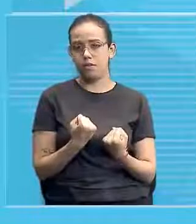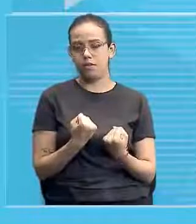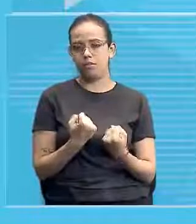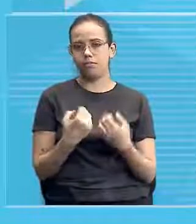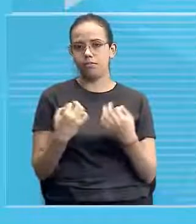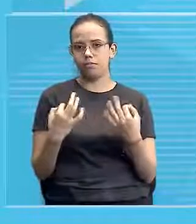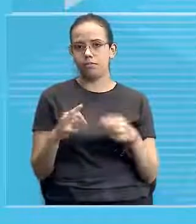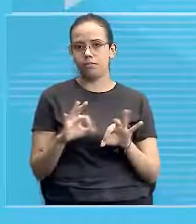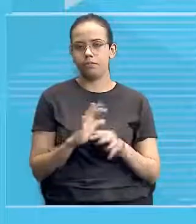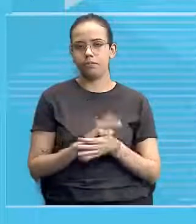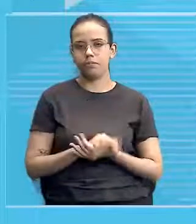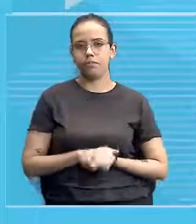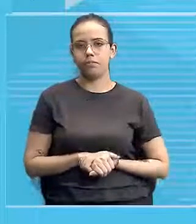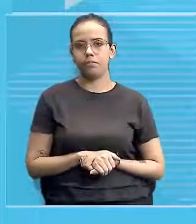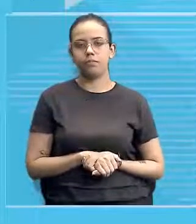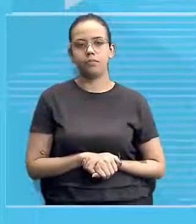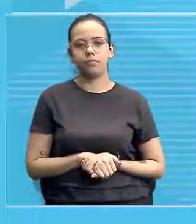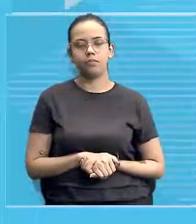Certo?